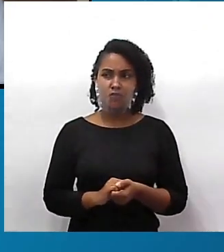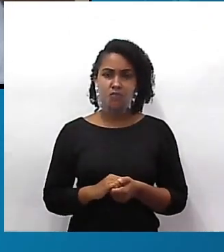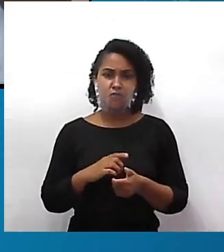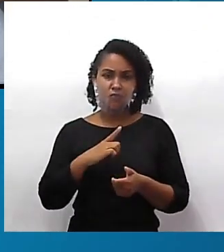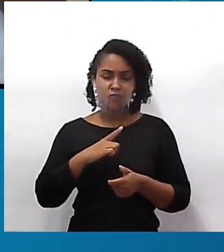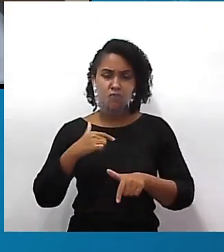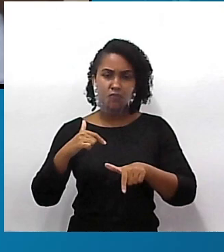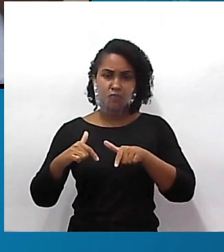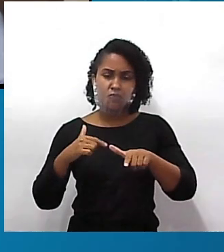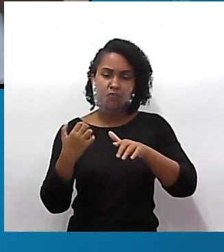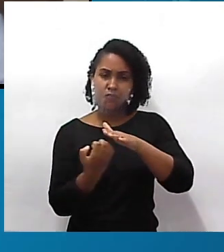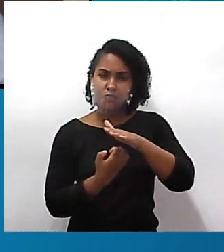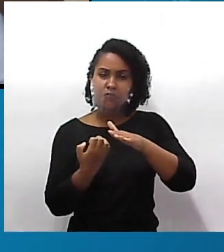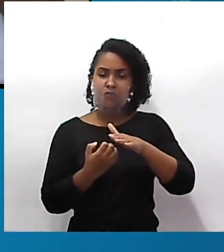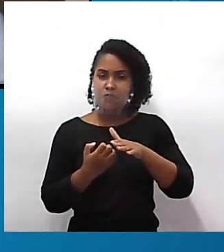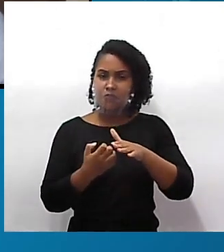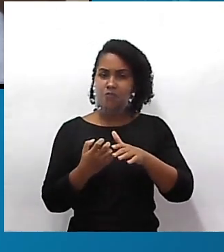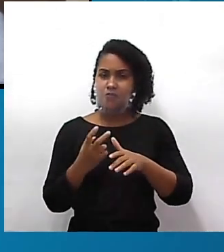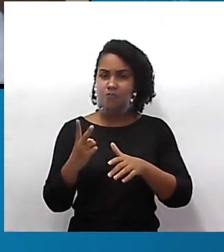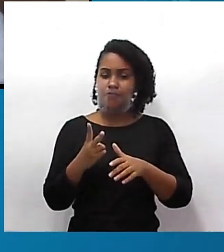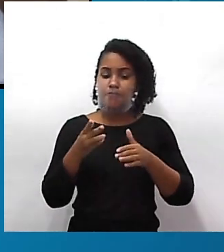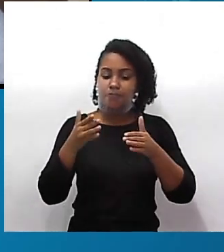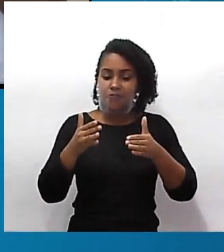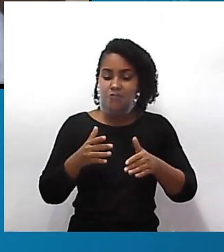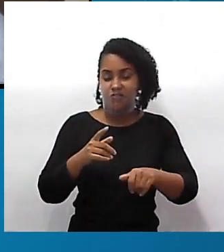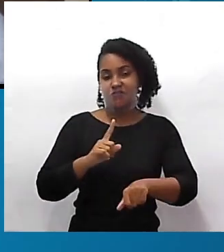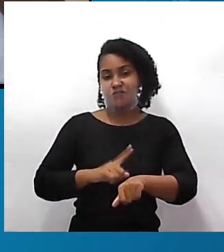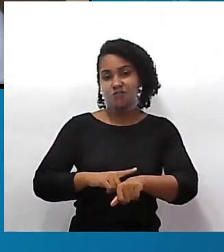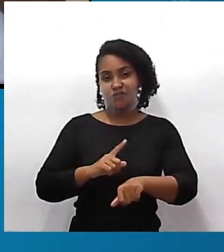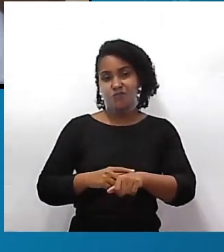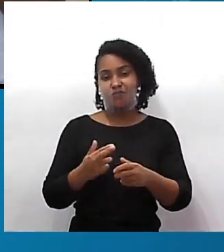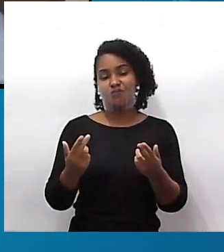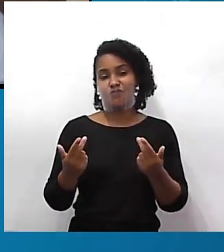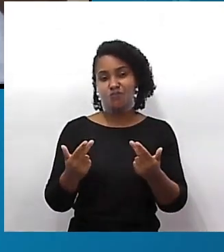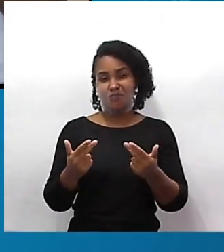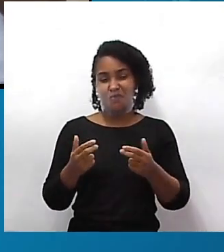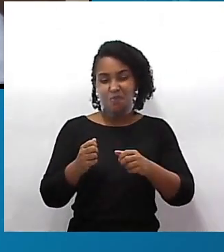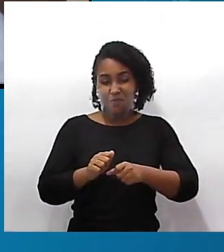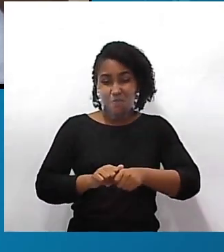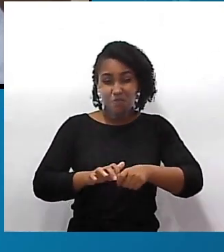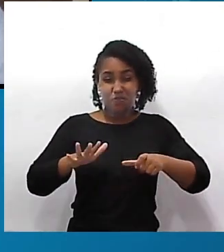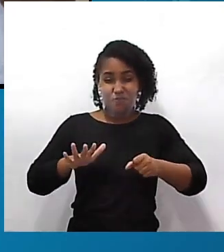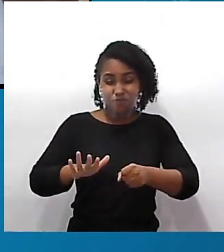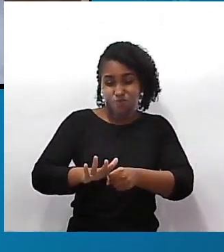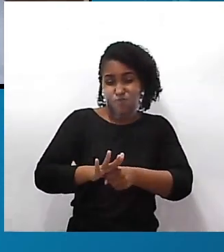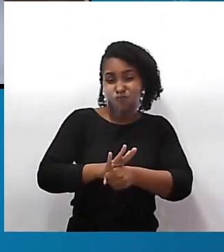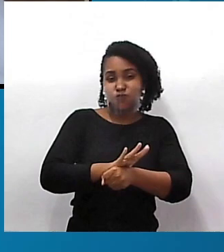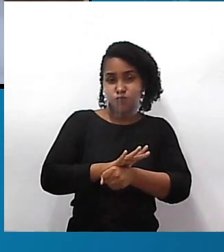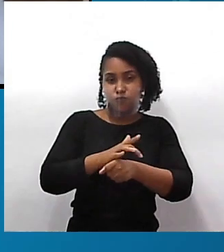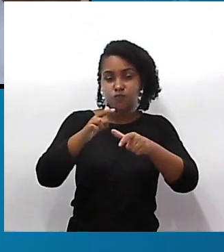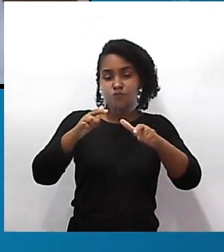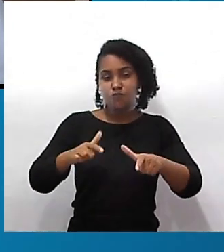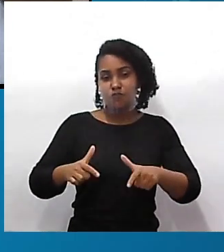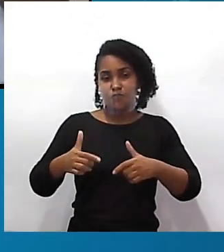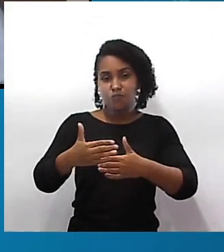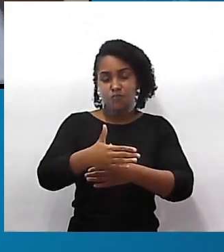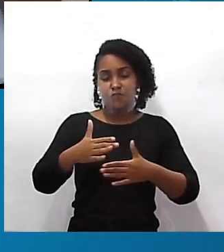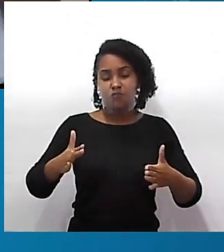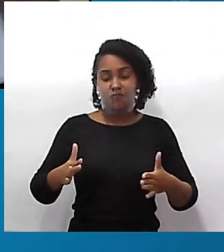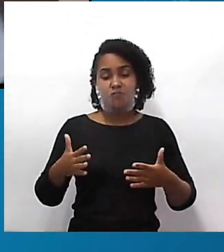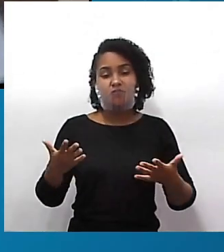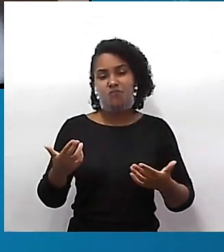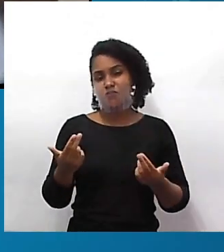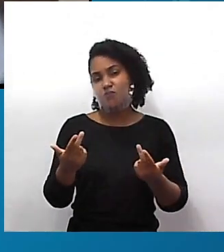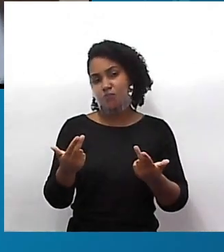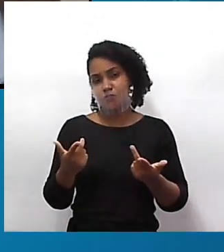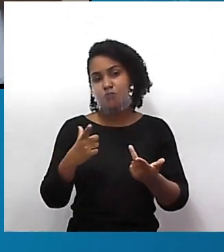da empresa vá no mesmo momento, né? Superlotando a determinada área. A mesma coisa,